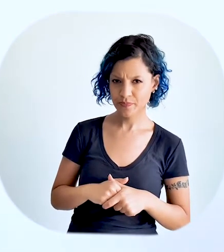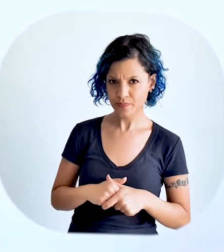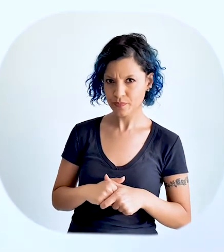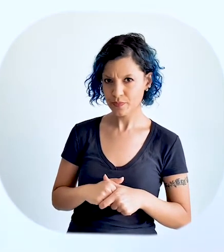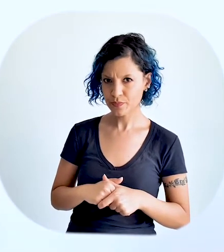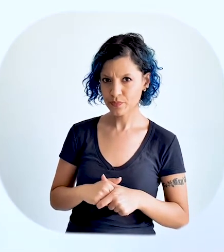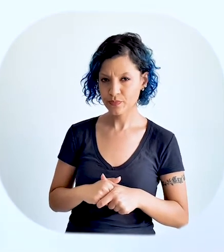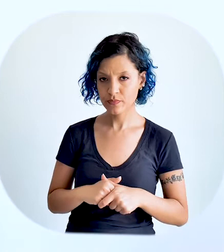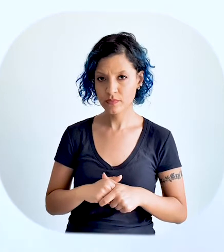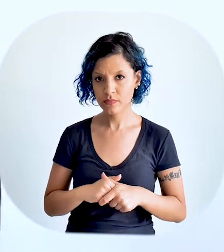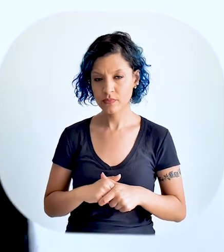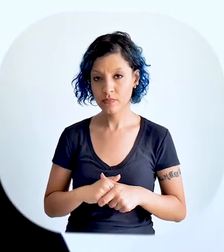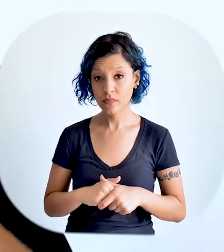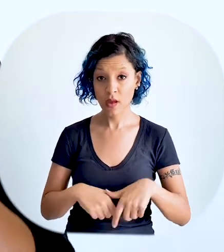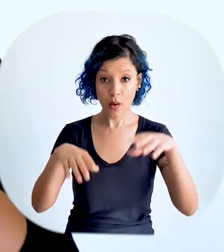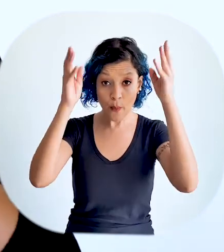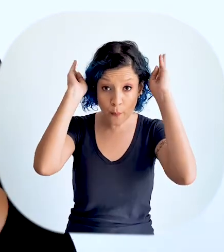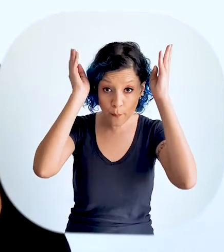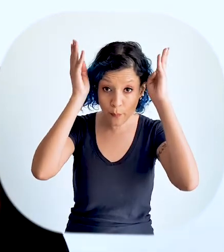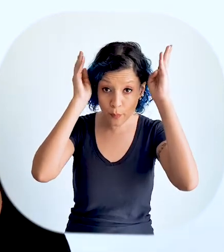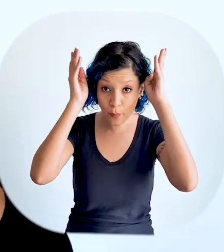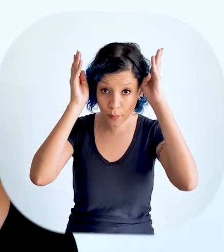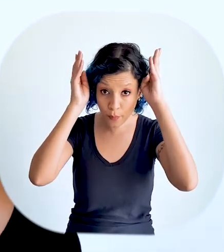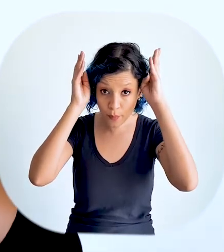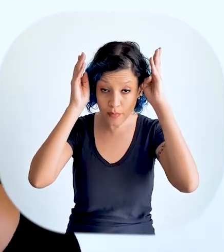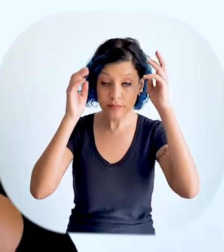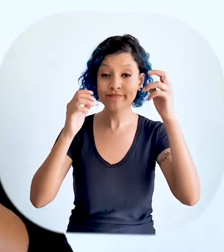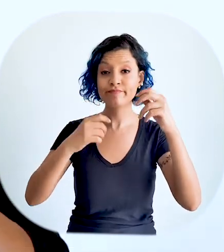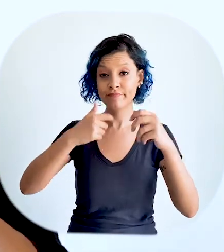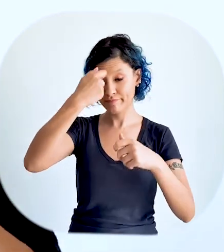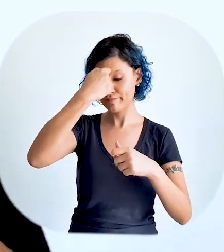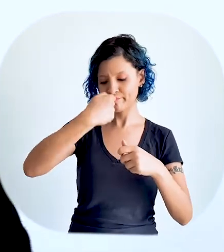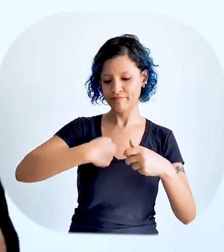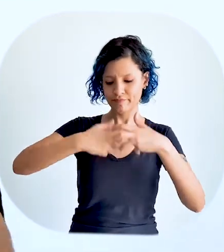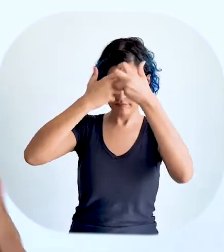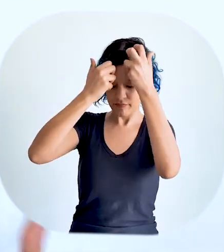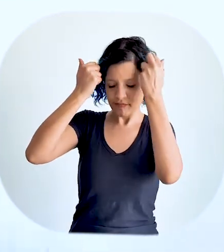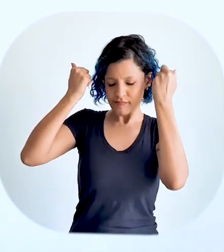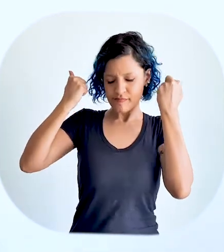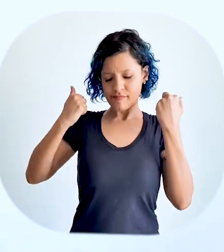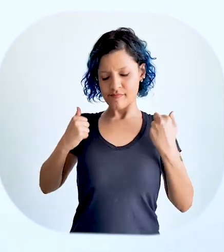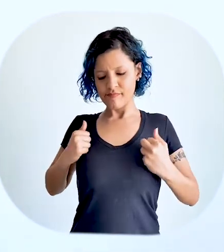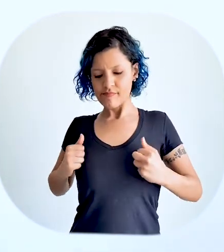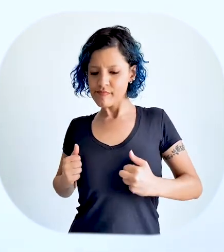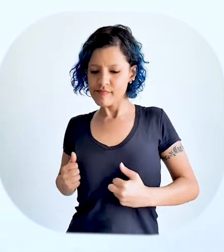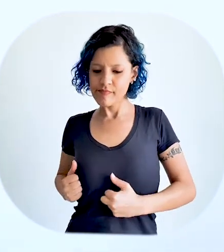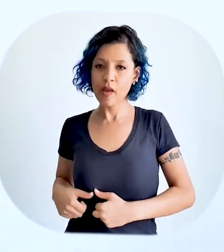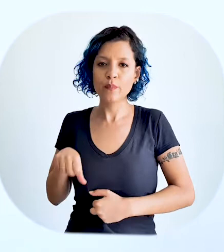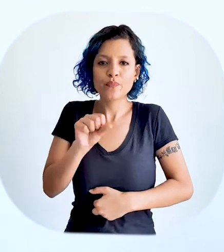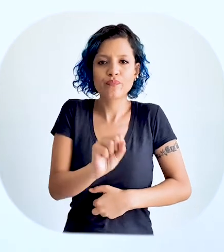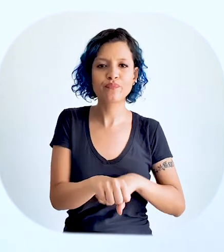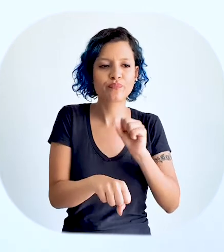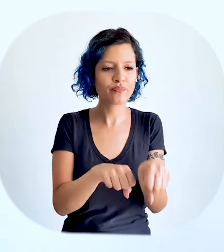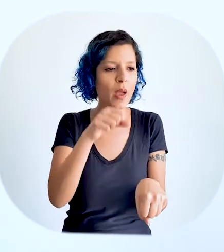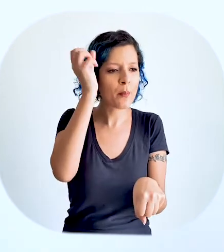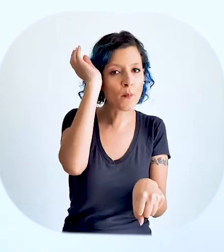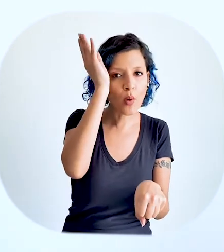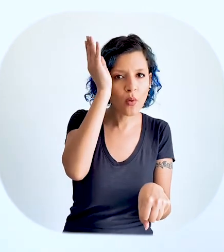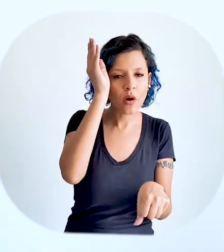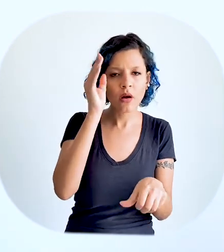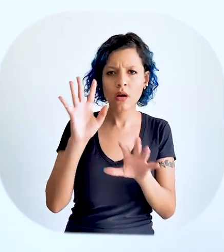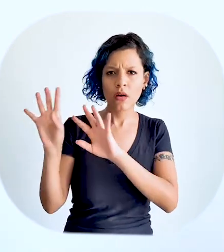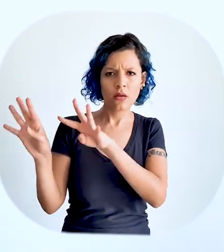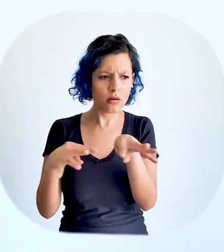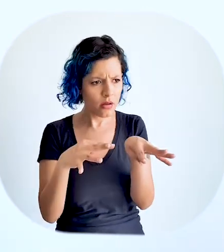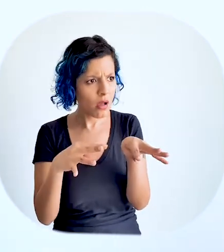O povo distraído tirou a pele de leão e todos viram o seu segredo.